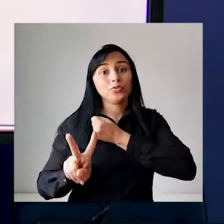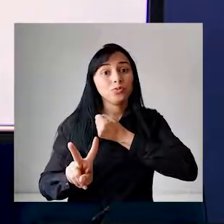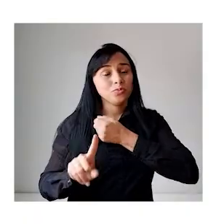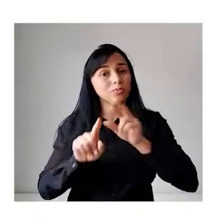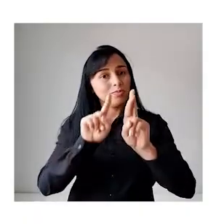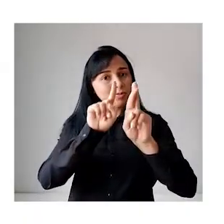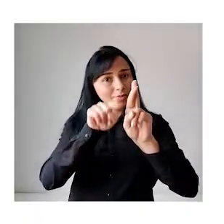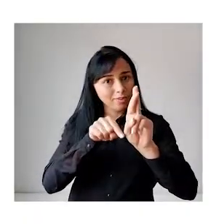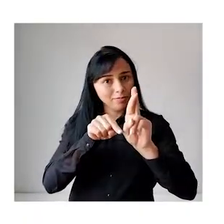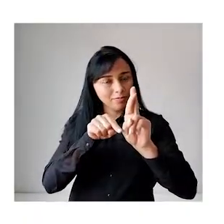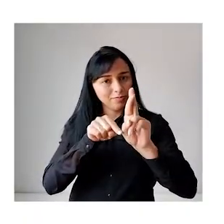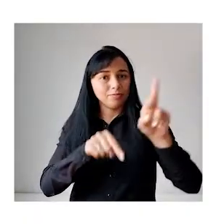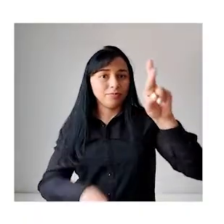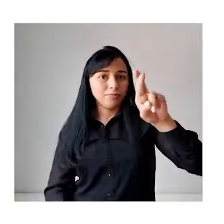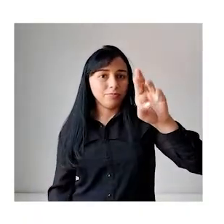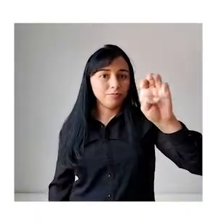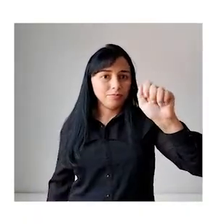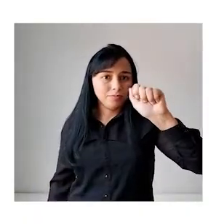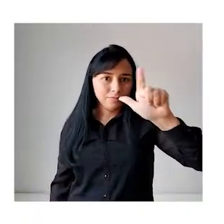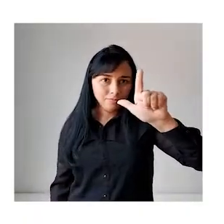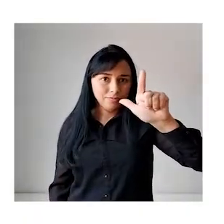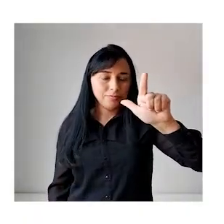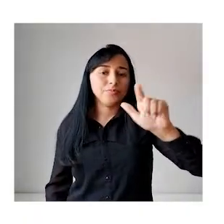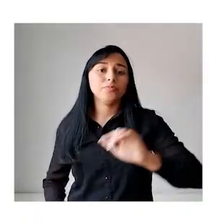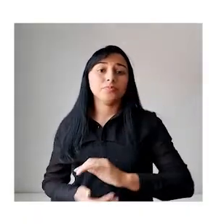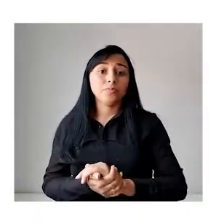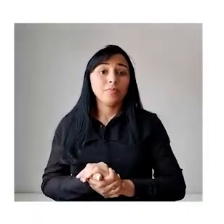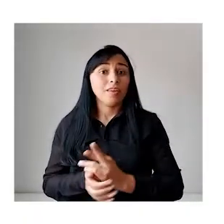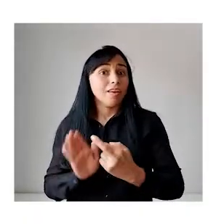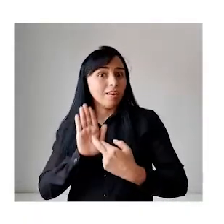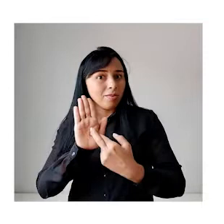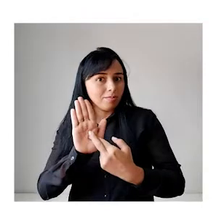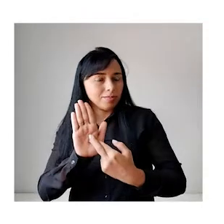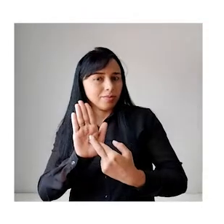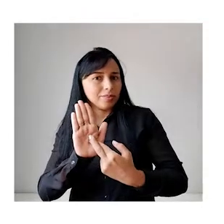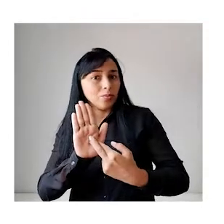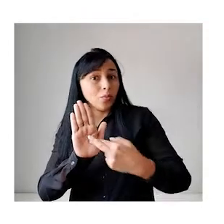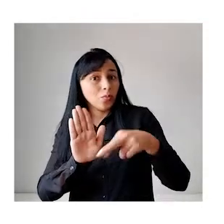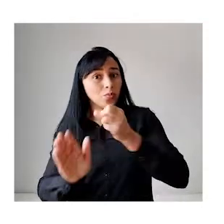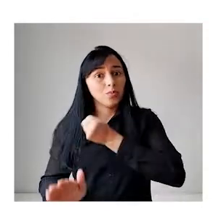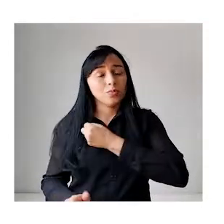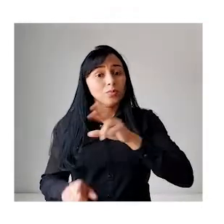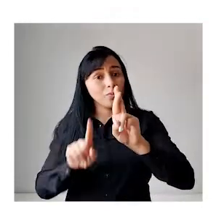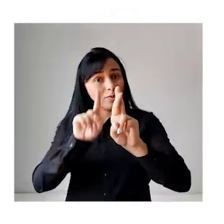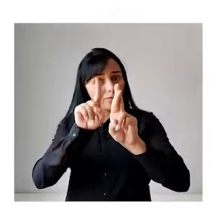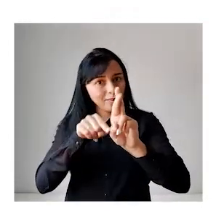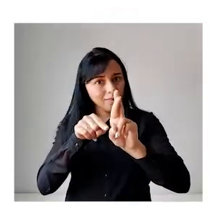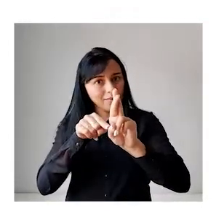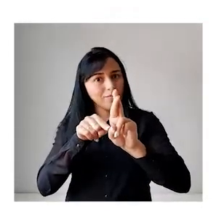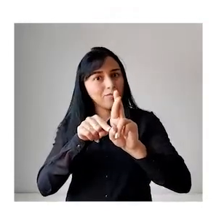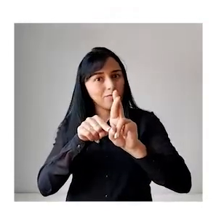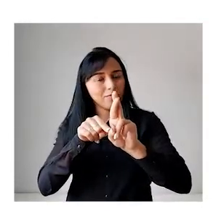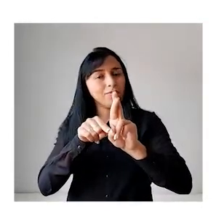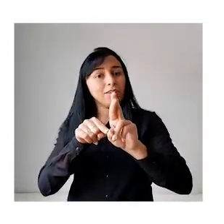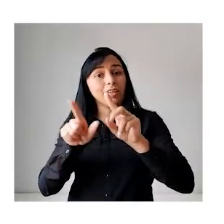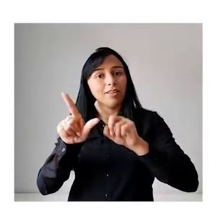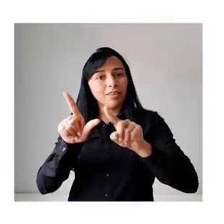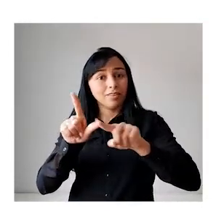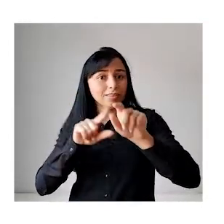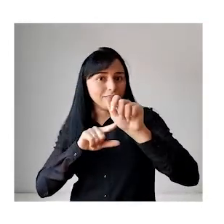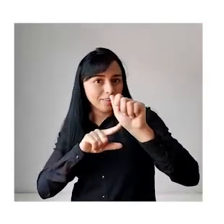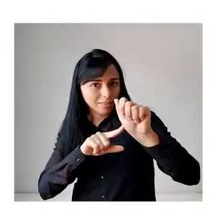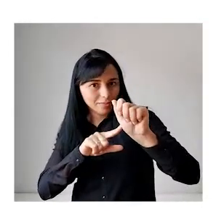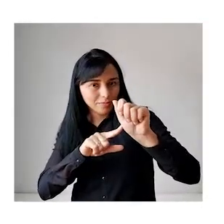número real. Consideramos um número real A e um número natural N, com N maior que 1, a